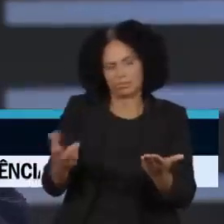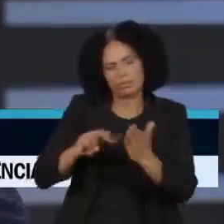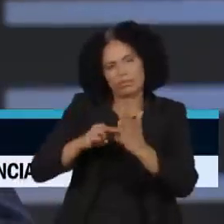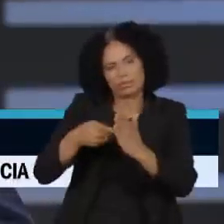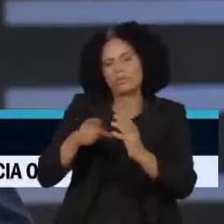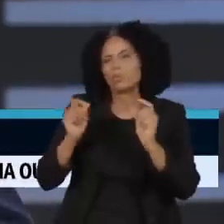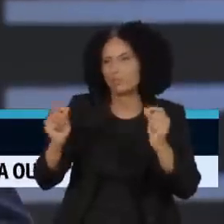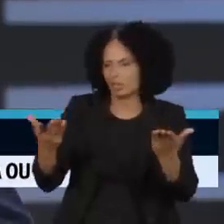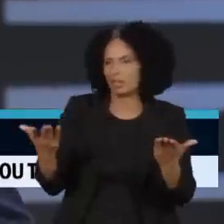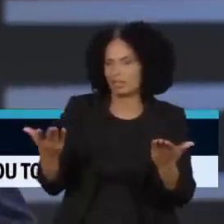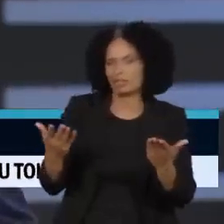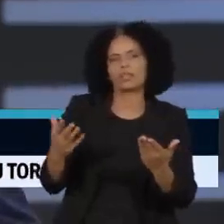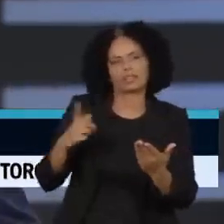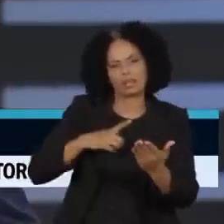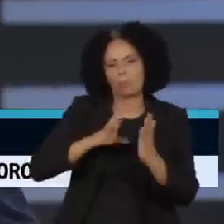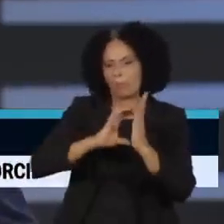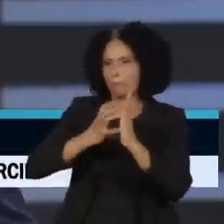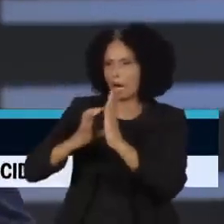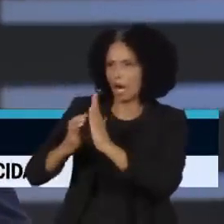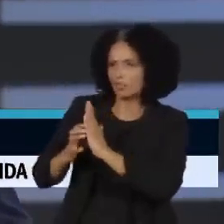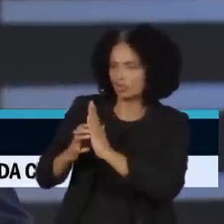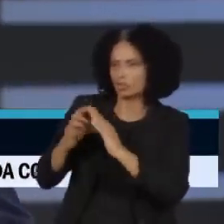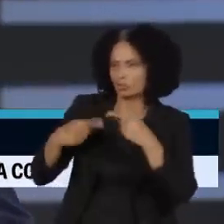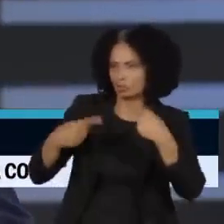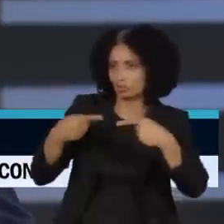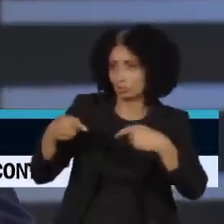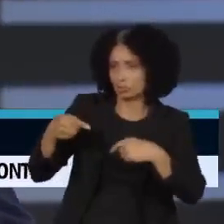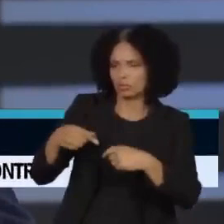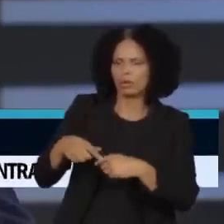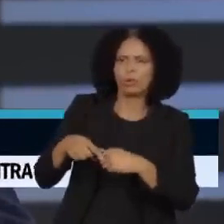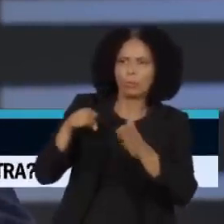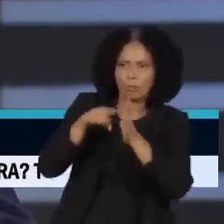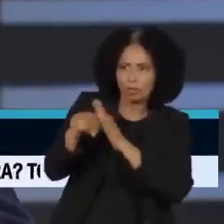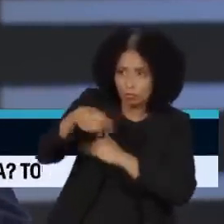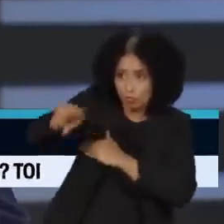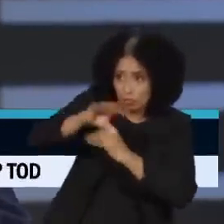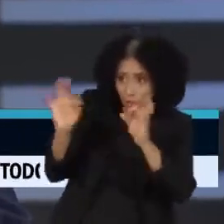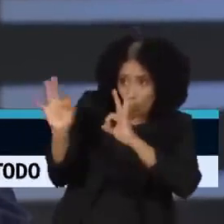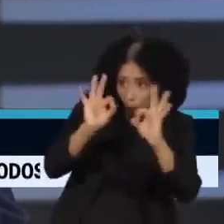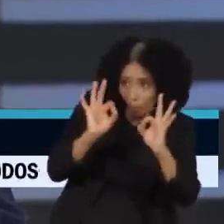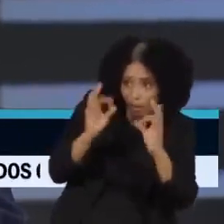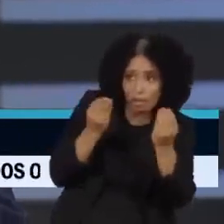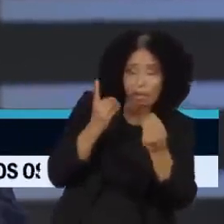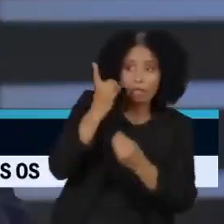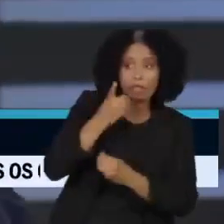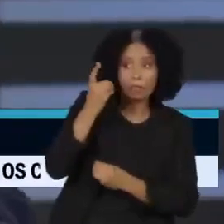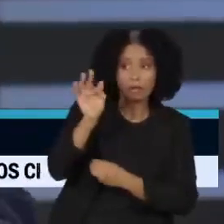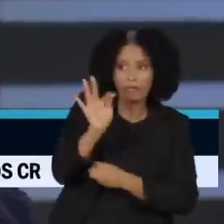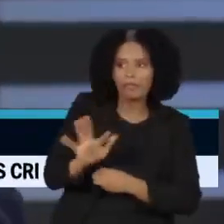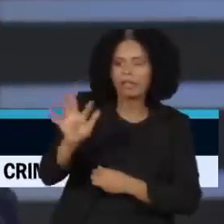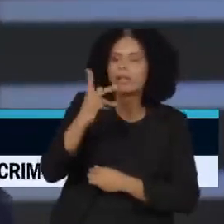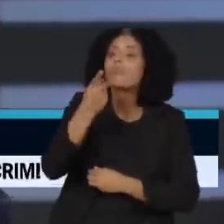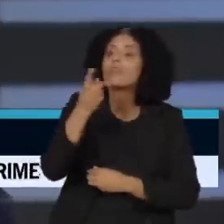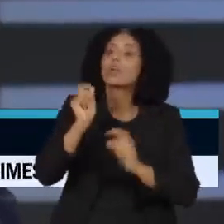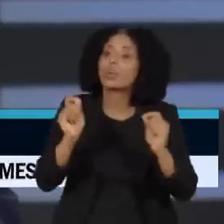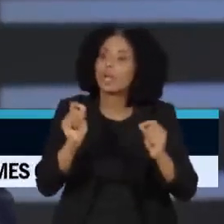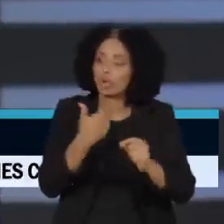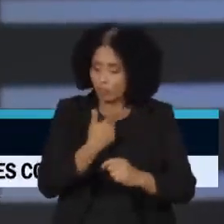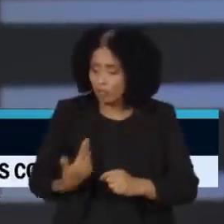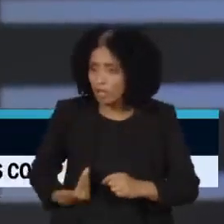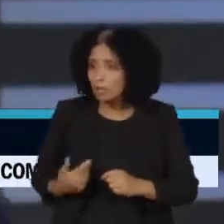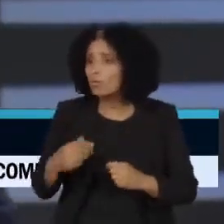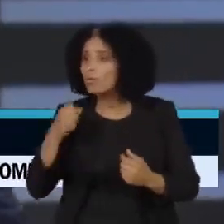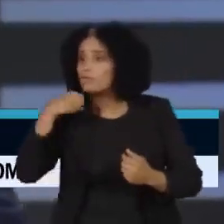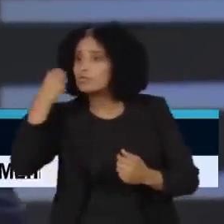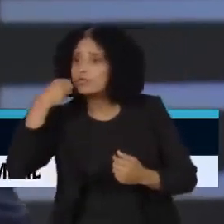é a posição dos partidos políticos você acompanha veja o que o seu Deputado Federal está falando do seu deputado estadual ou vereador prefeito Governador os